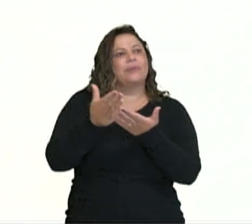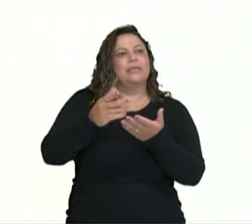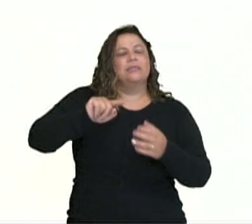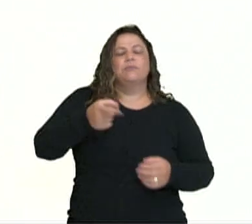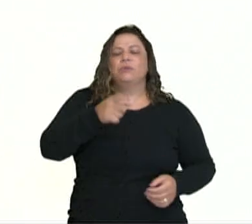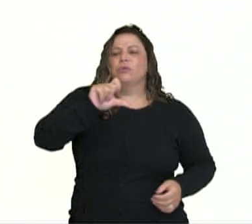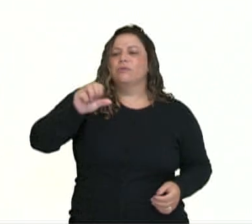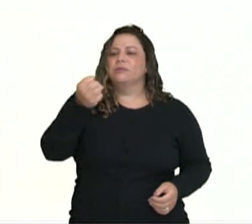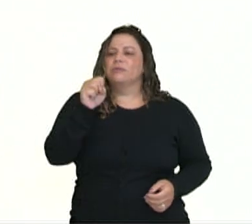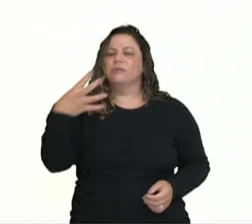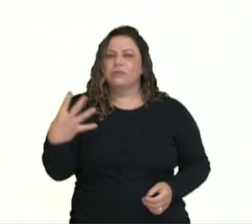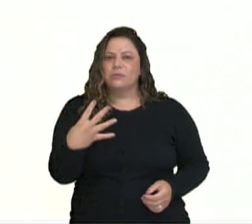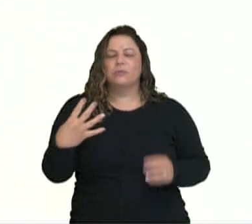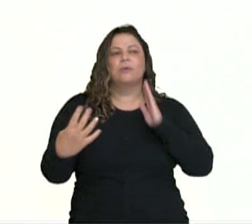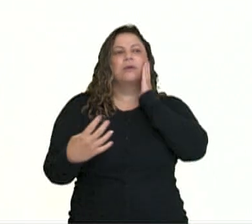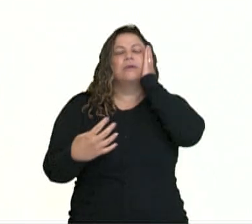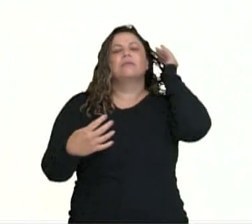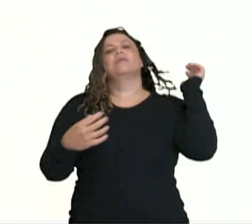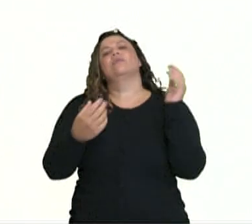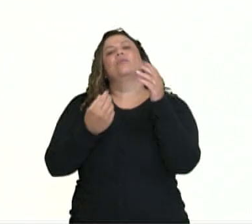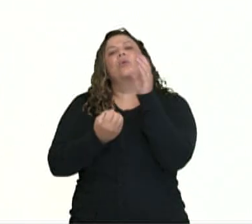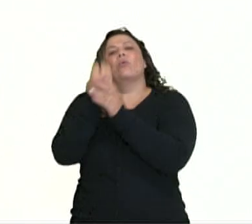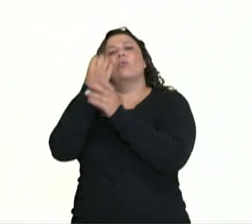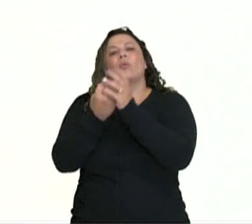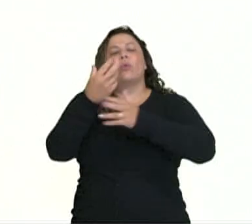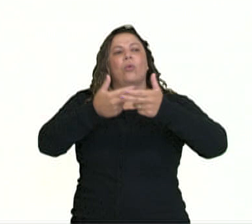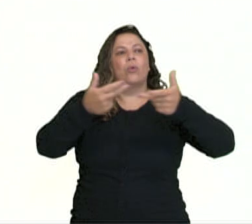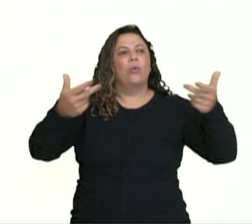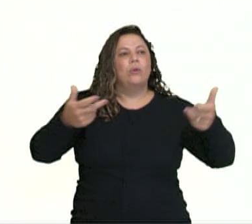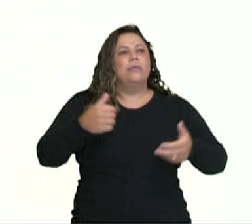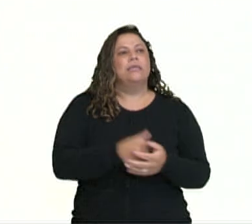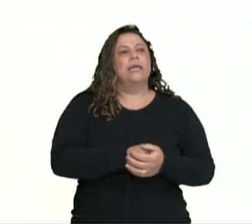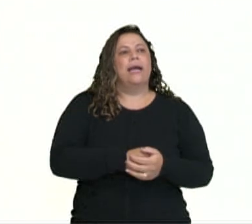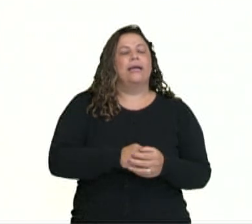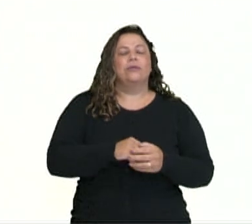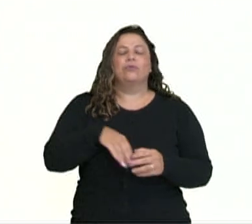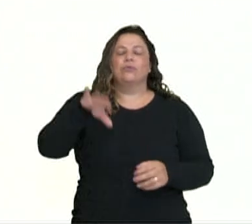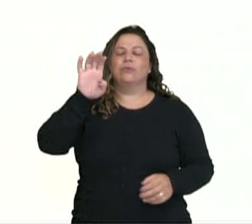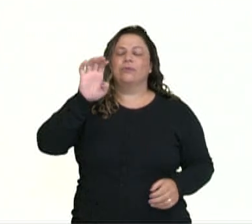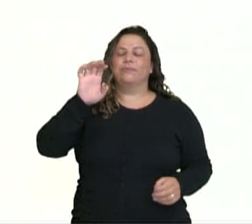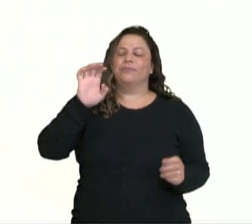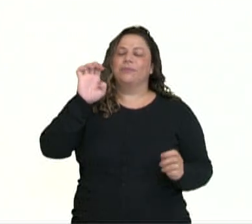1984. Foi criado em Edimburgo, na Escócia, em